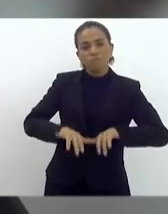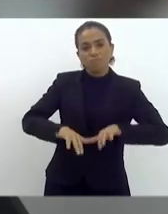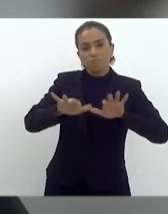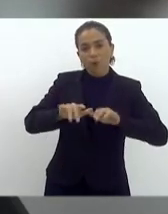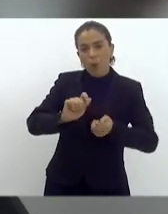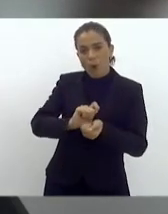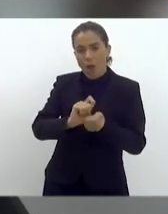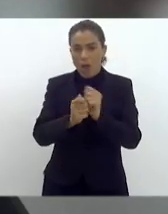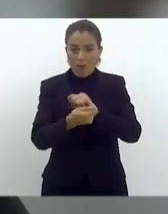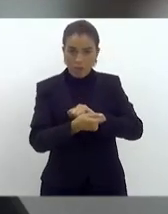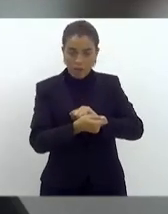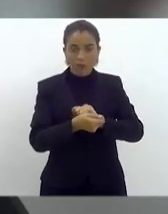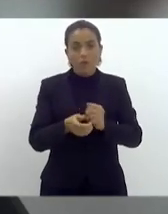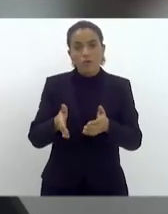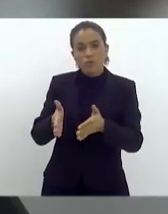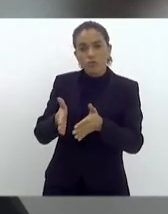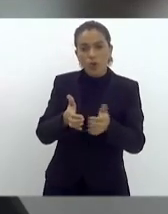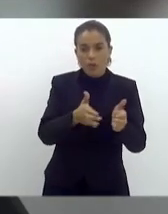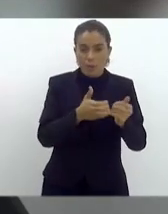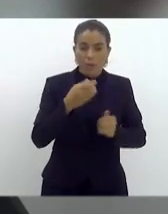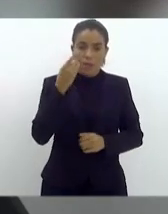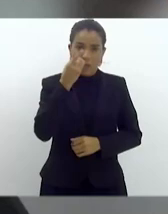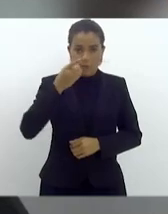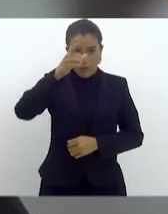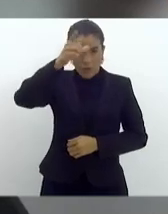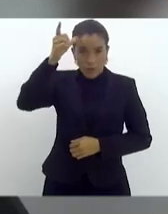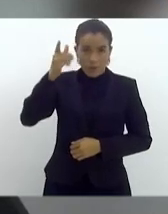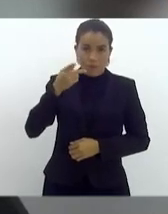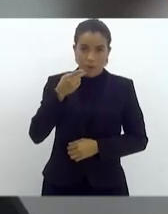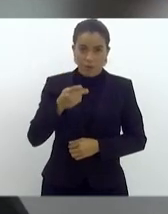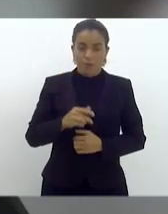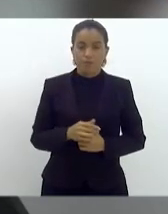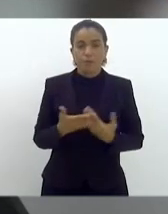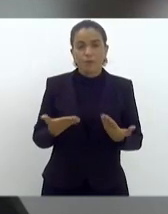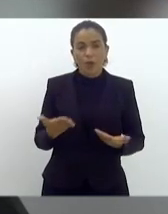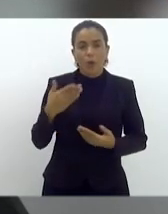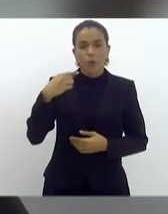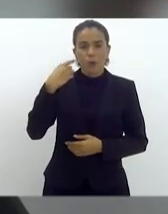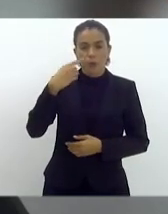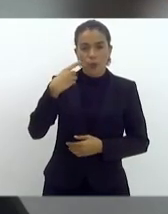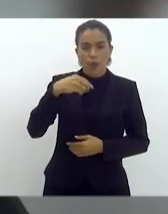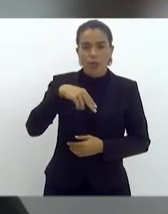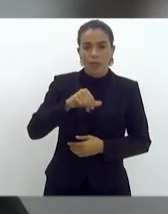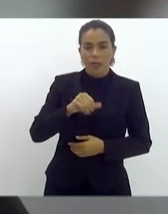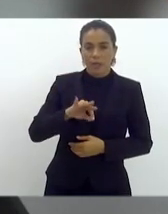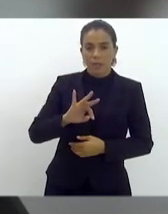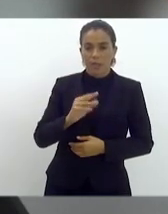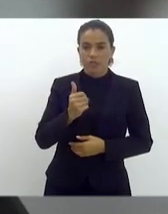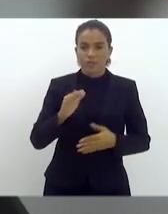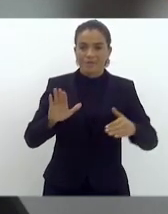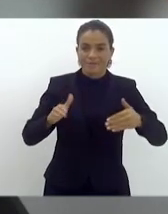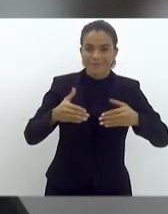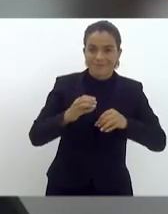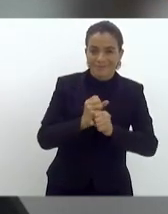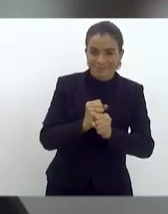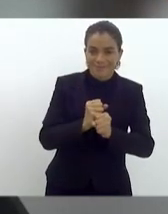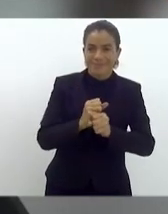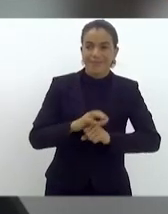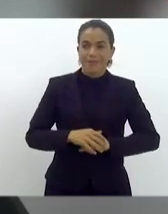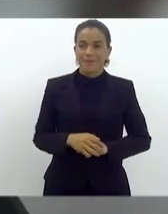adequação que foi solicitada aqui pelo Deputado Municipal bom Doutora Natasha para suas considerações finais